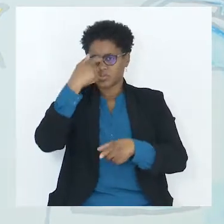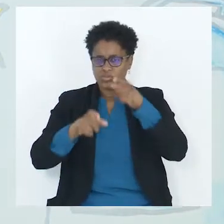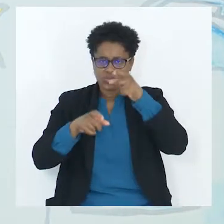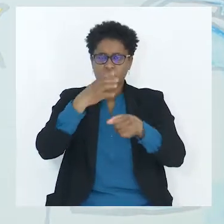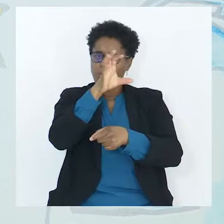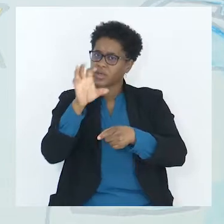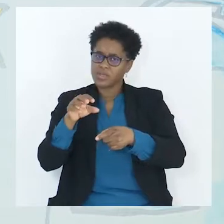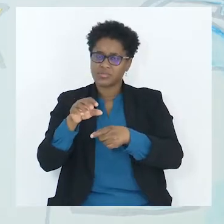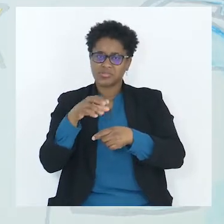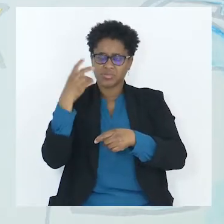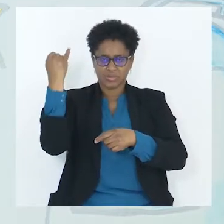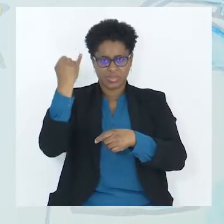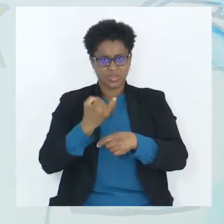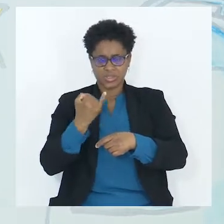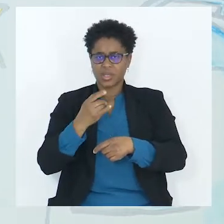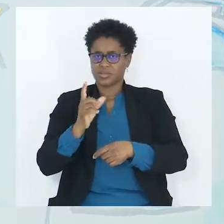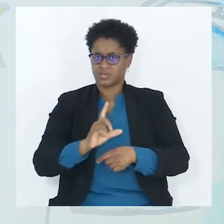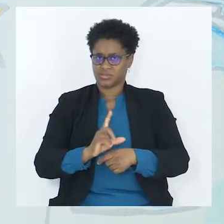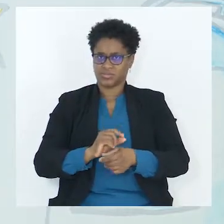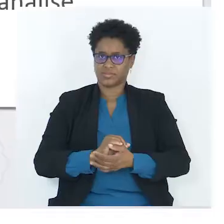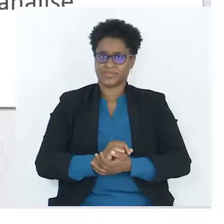povo, é uma nação sem identidade.